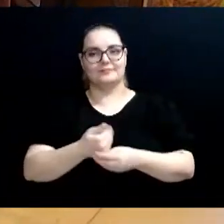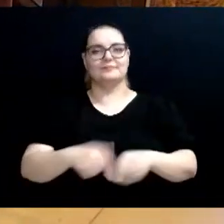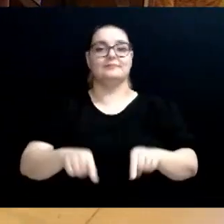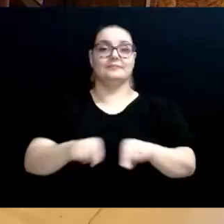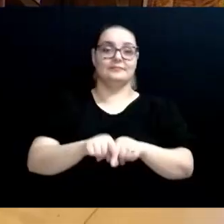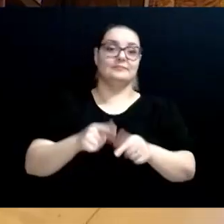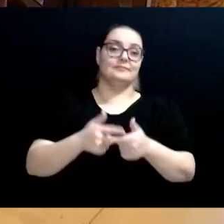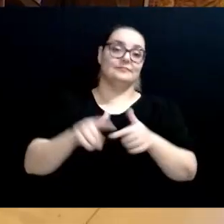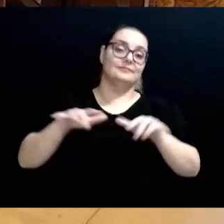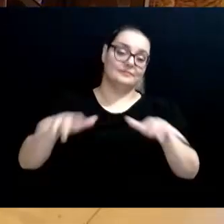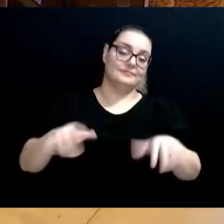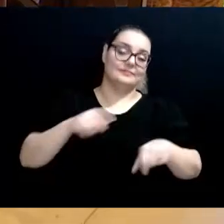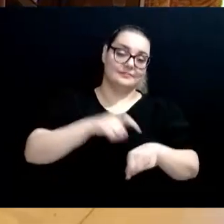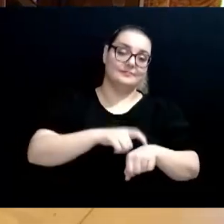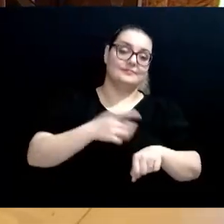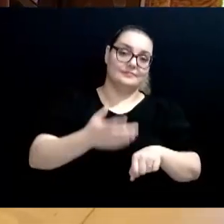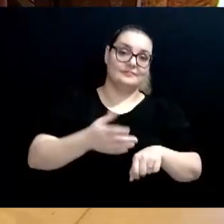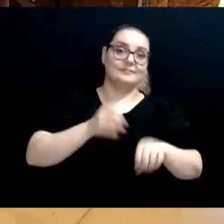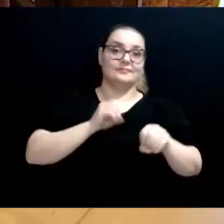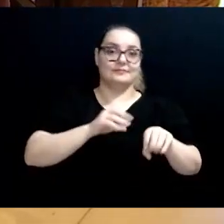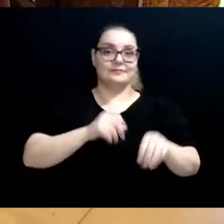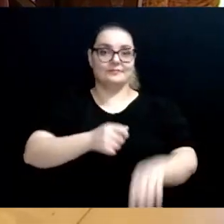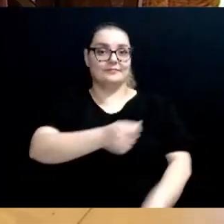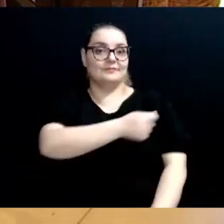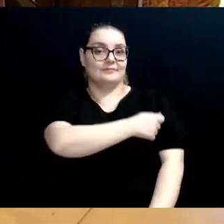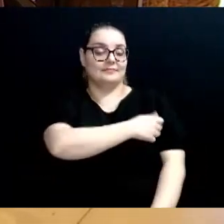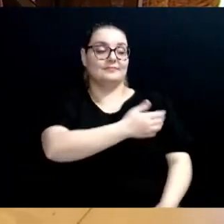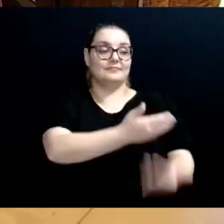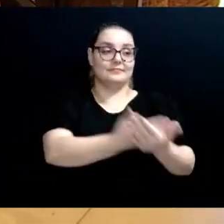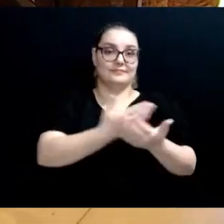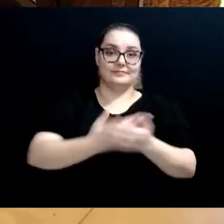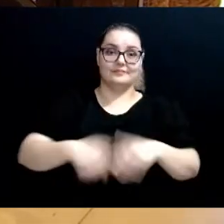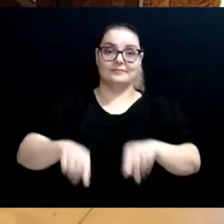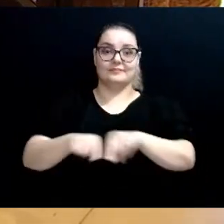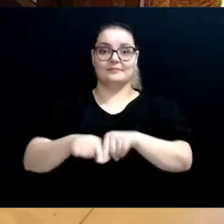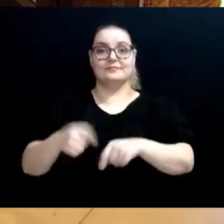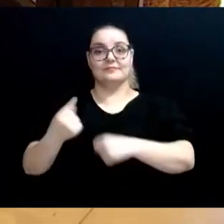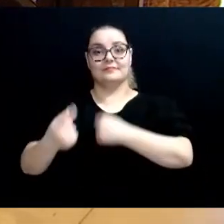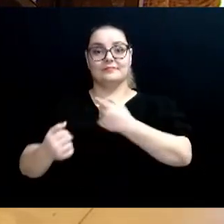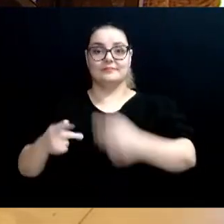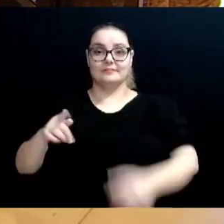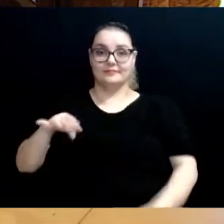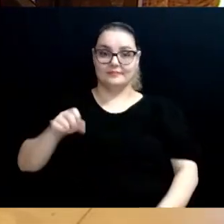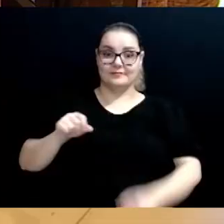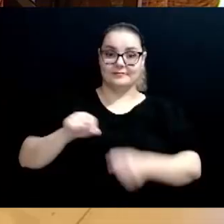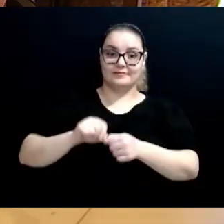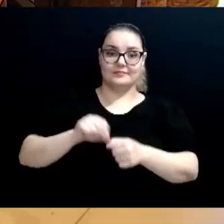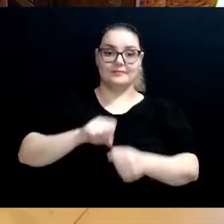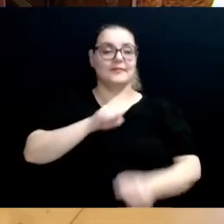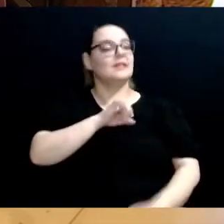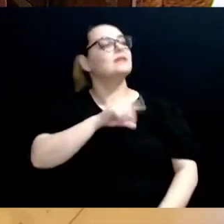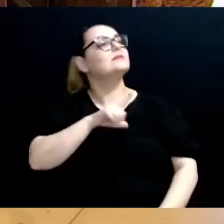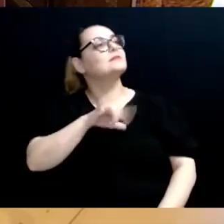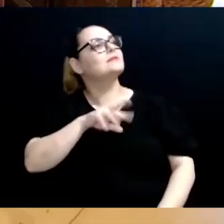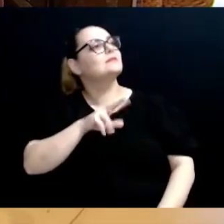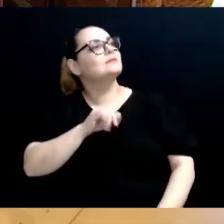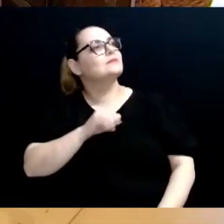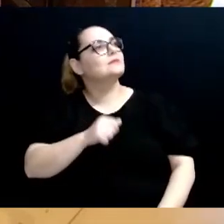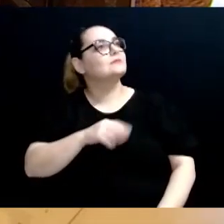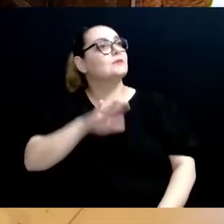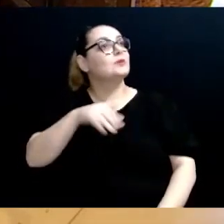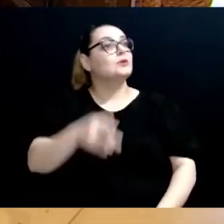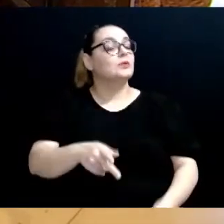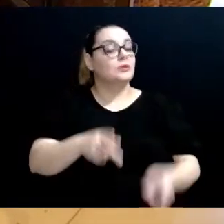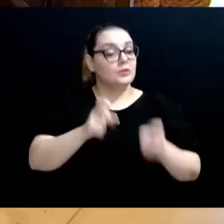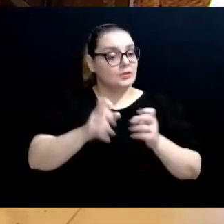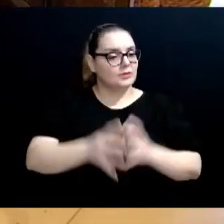educação artística e dividia o seu tempo entre dar aula e também confeccionar algumas peças.